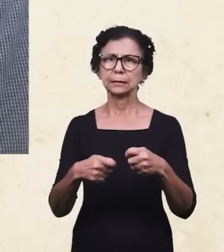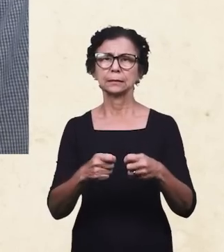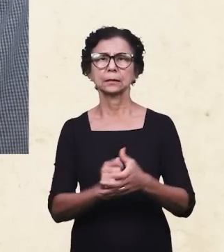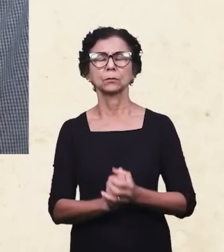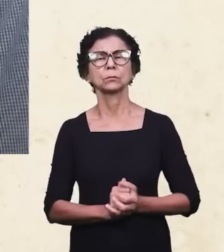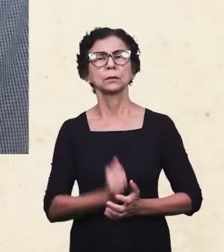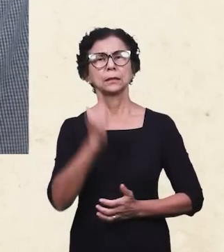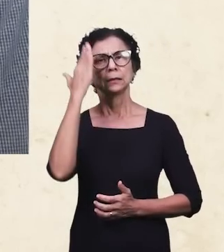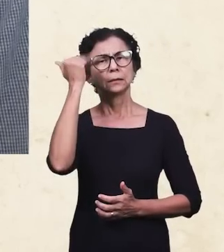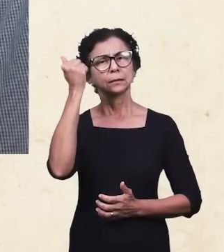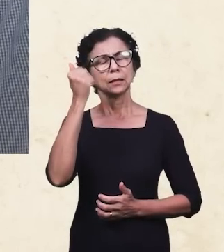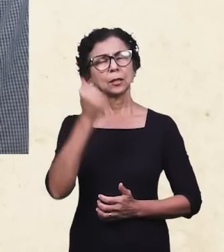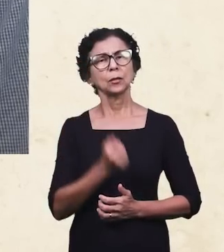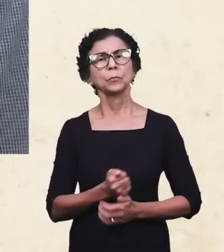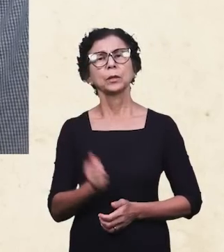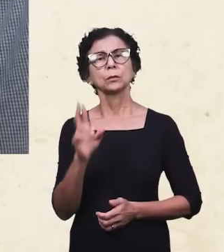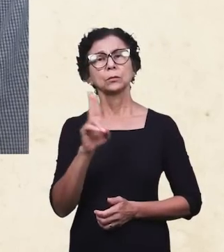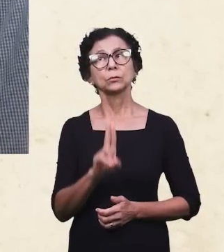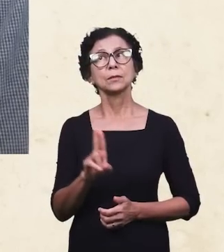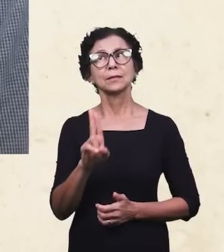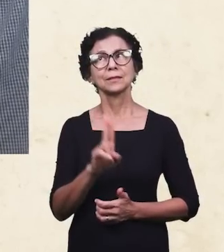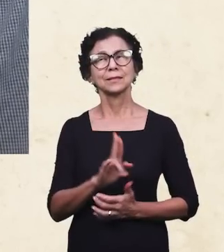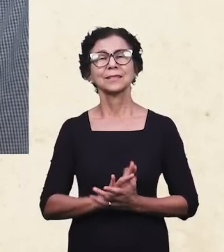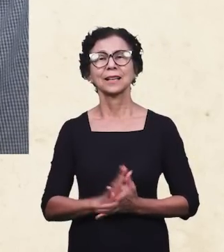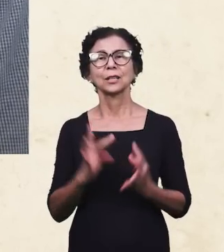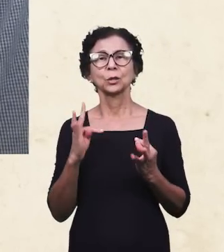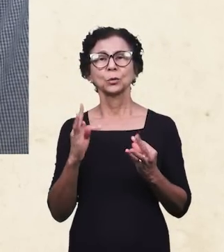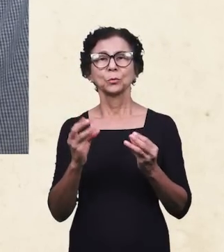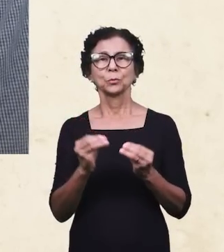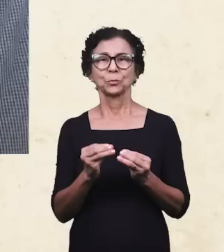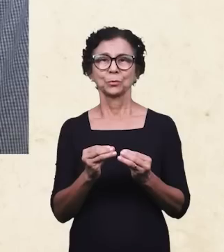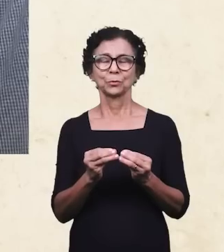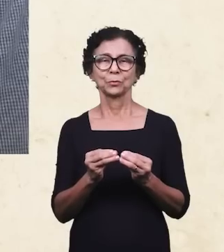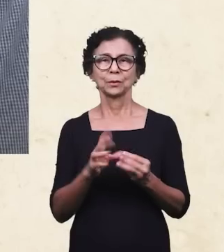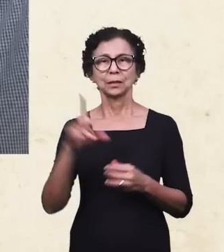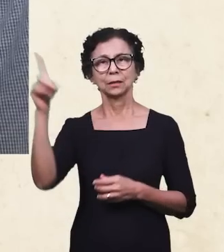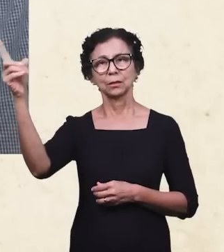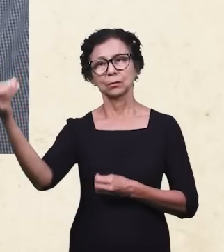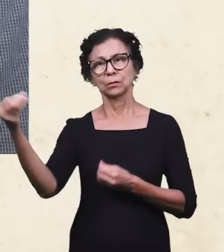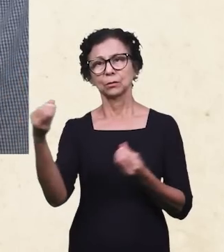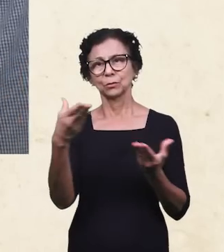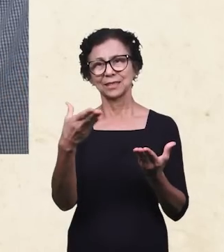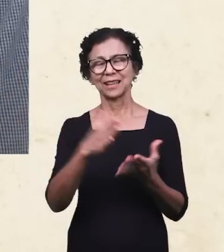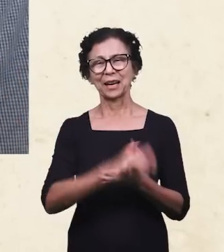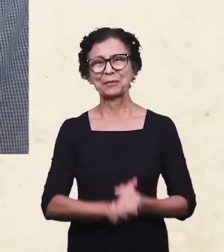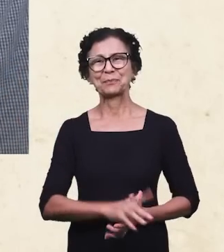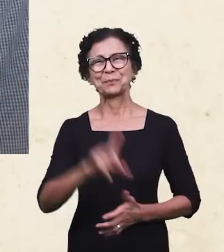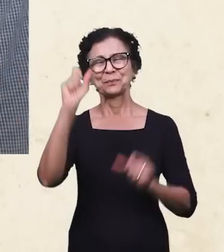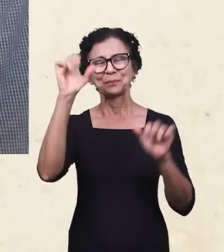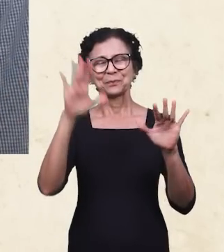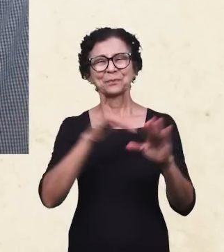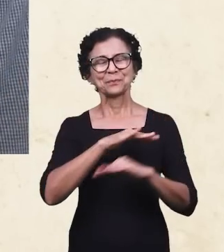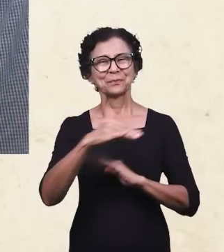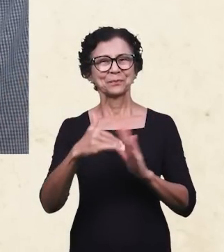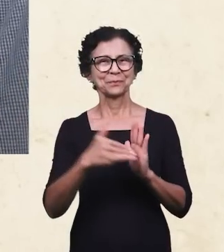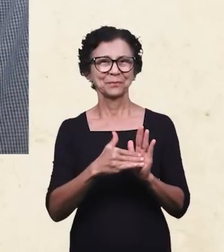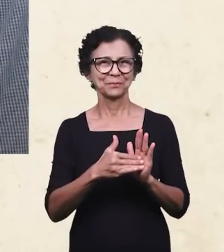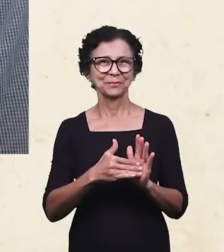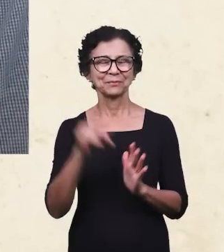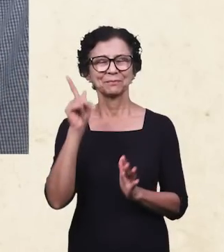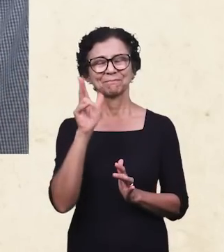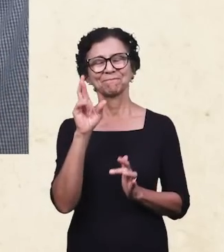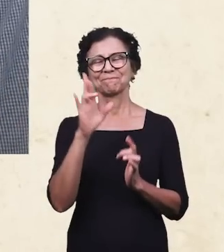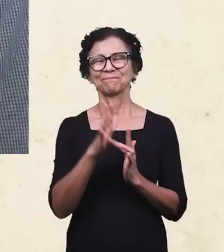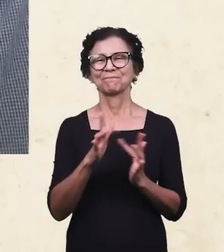sabedoria dos recursos que Deus ele tem colocado à nossa disposição. Que o Senhor abençoe a todos.